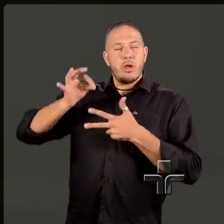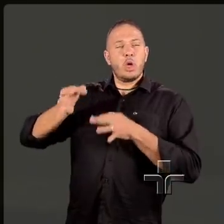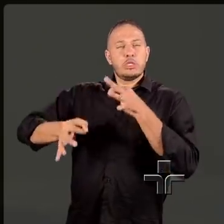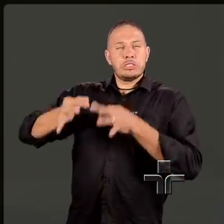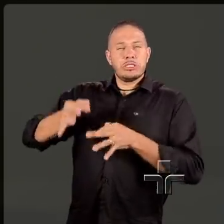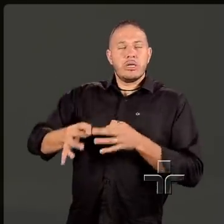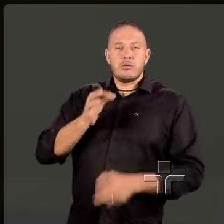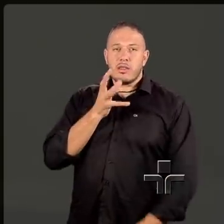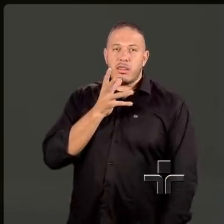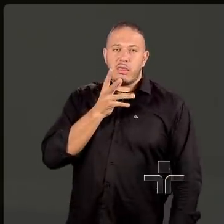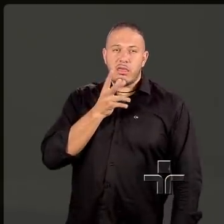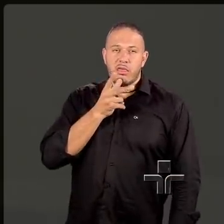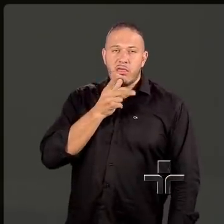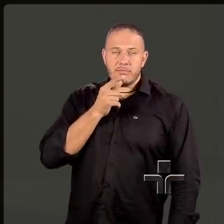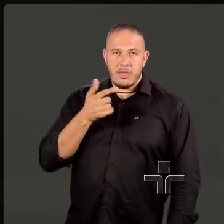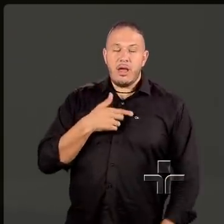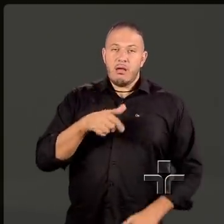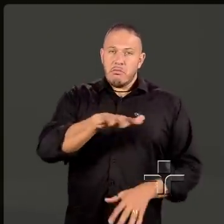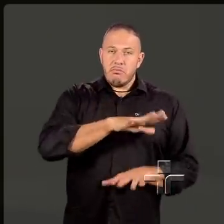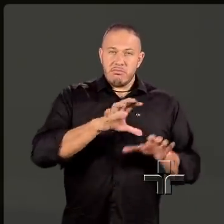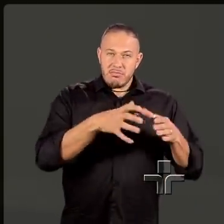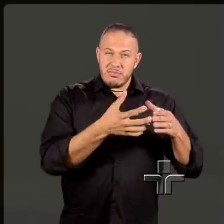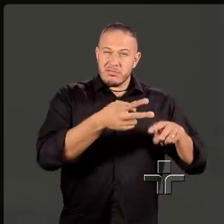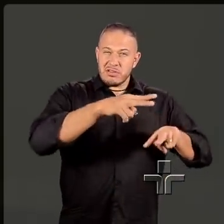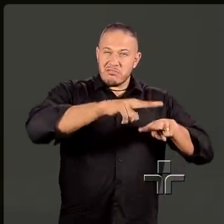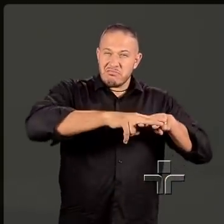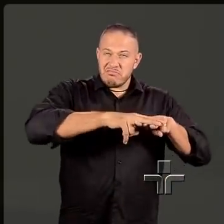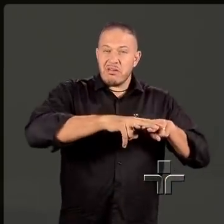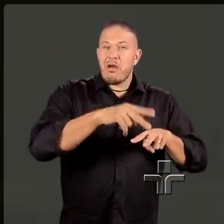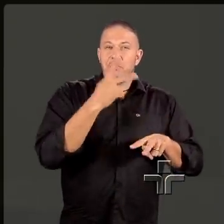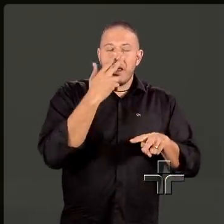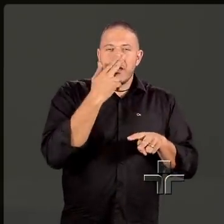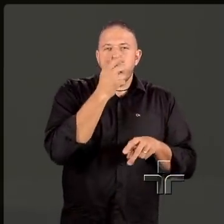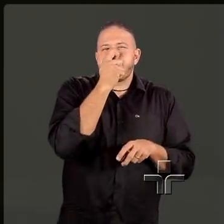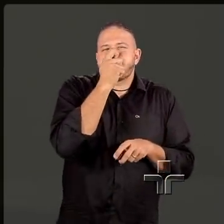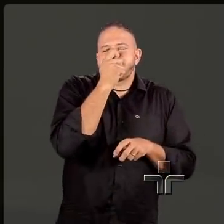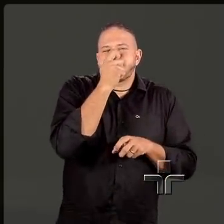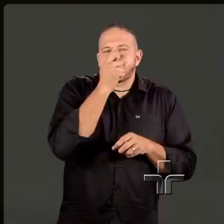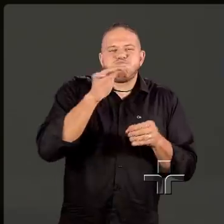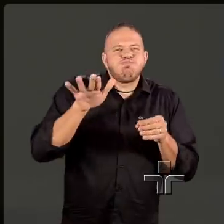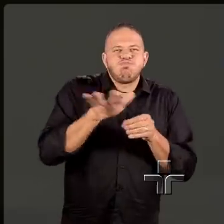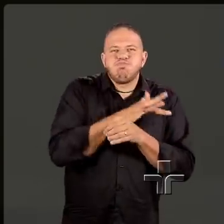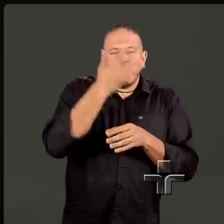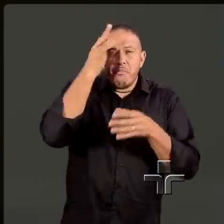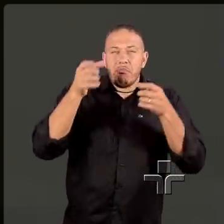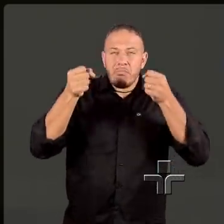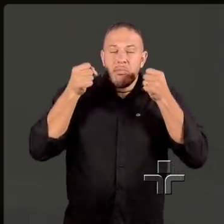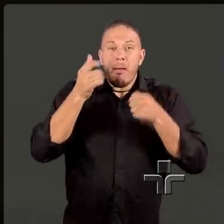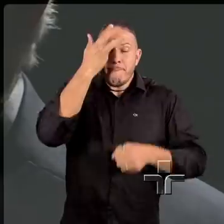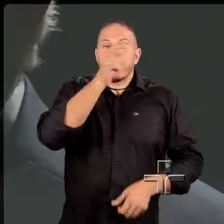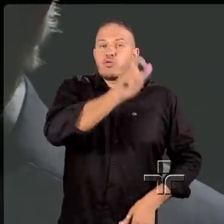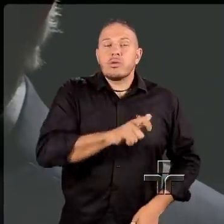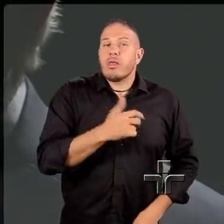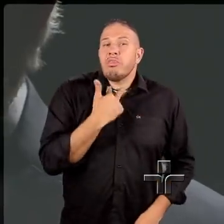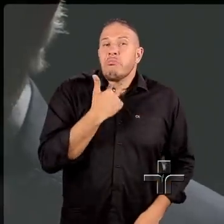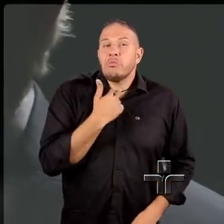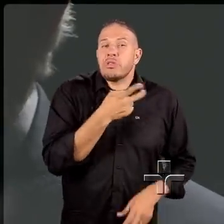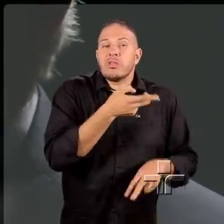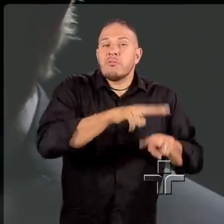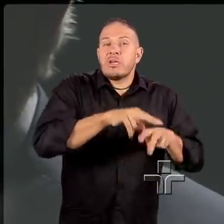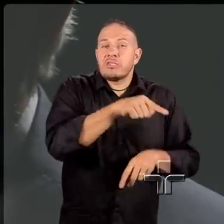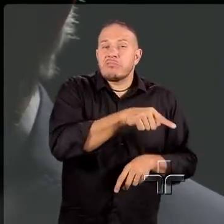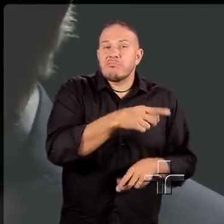um sistema carcerário totalmente superlotado por gente que nem devia estar presa, e nós